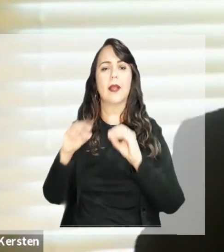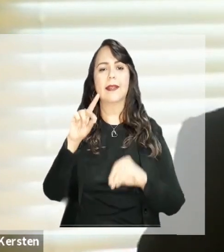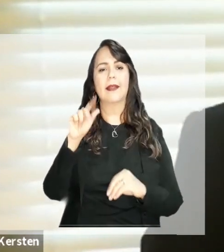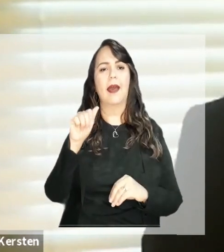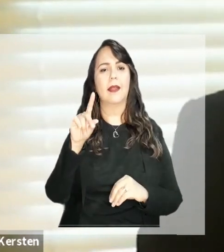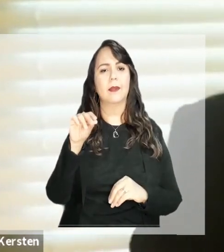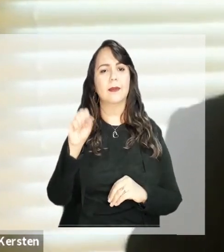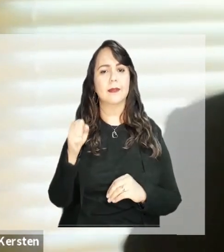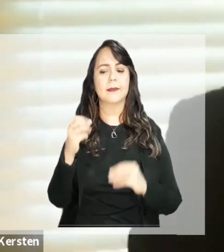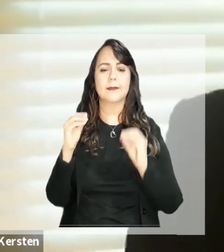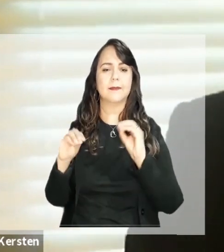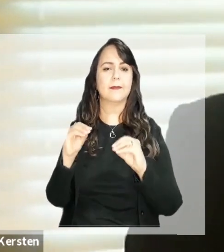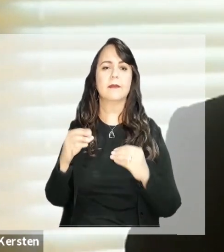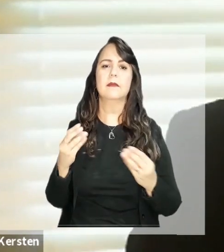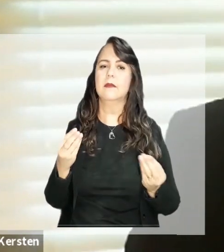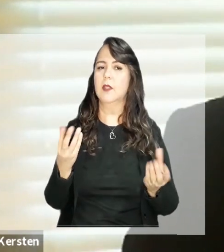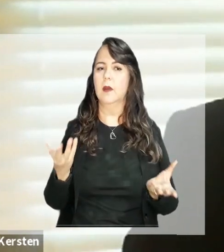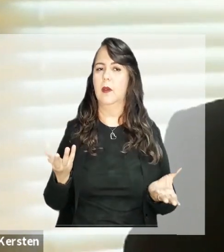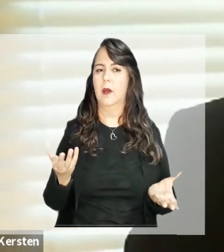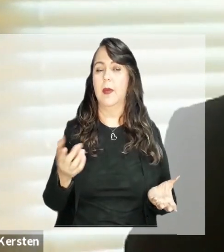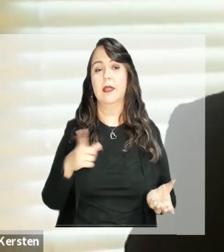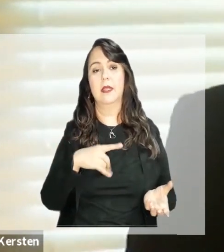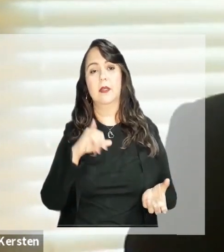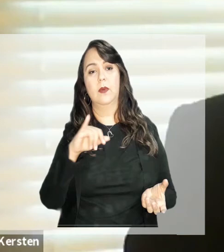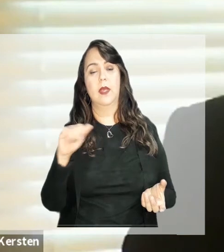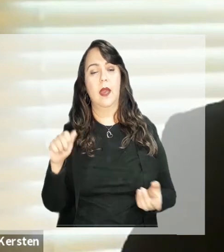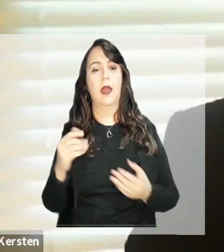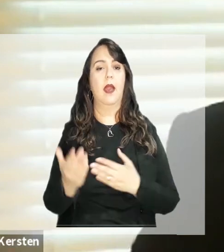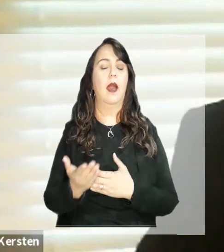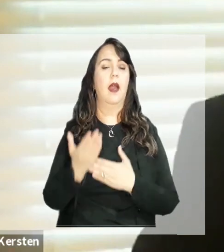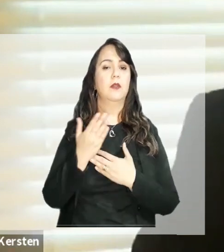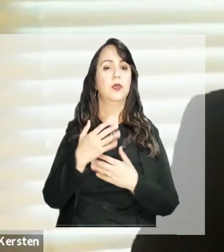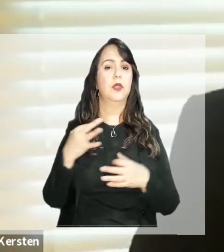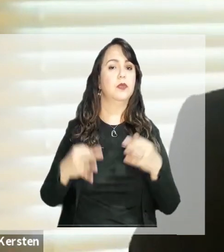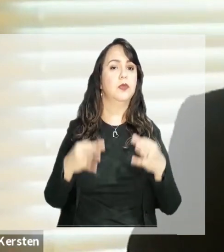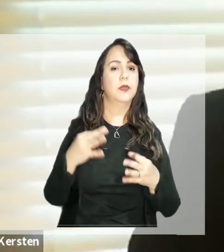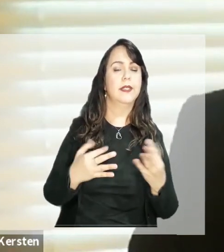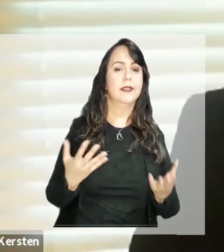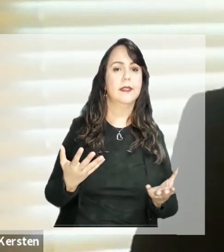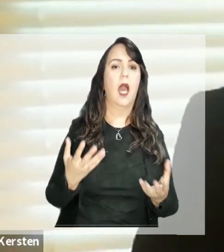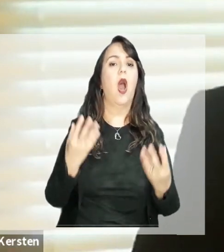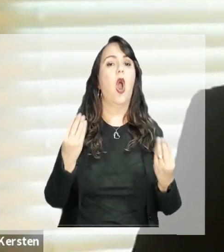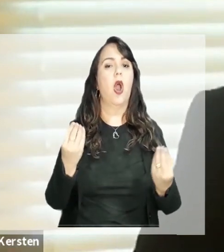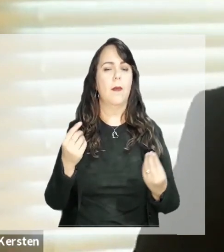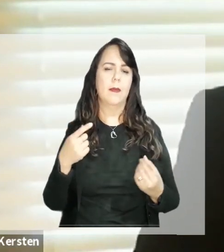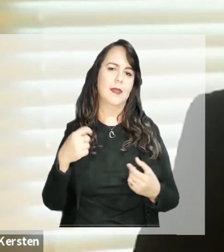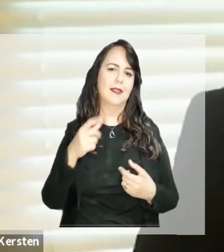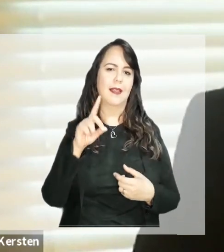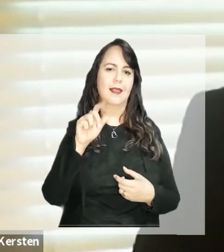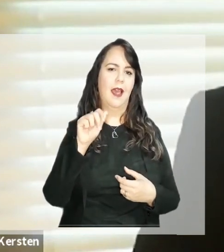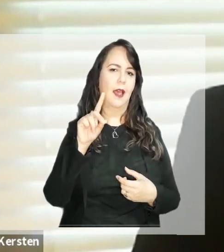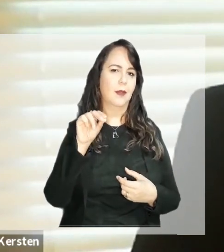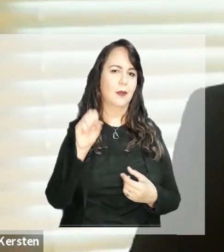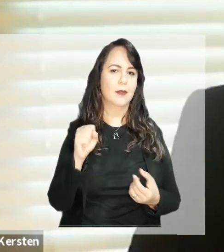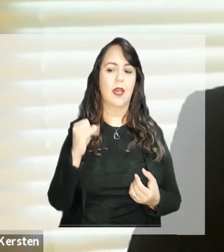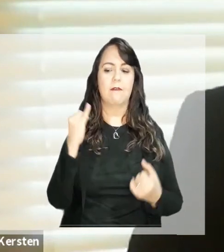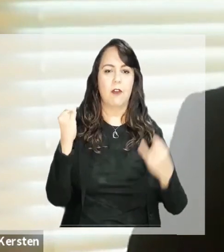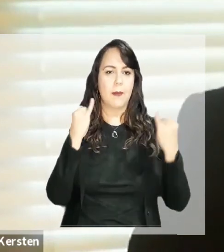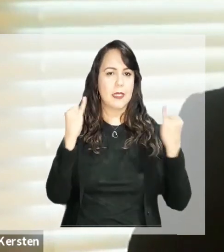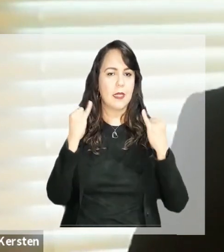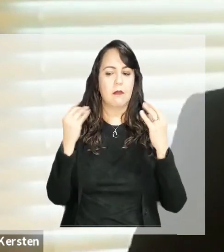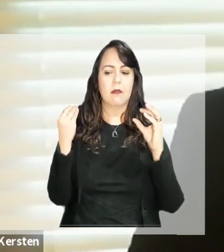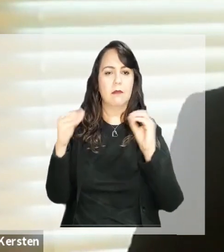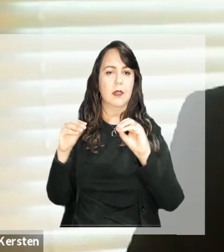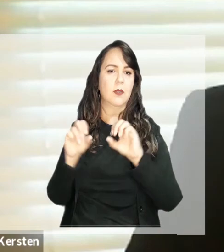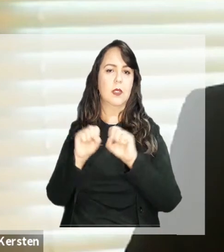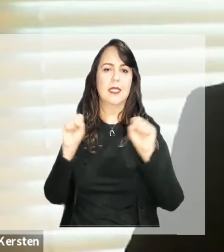auxiliar o juiz, mas tudo isso depende de dados, né? De informações que são alimentadas no sistema. Então, em primeiro lugar, há uma preocupação em